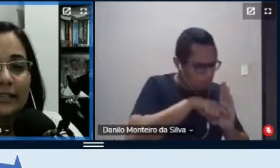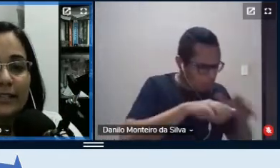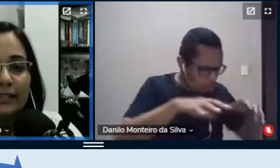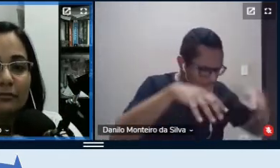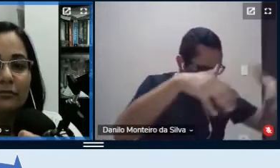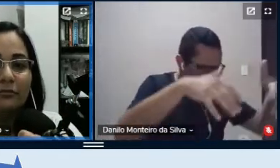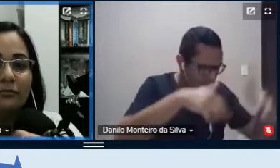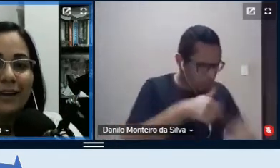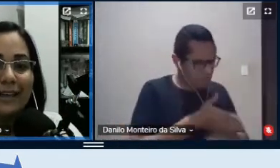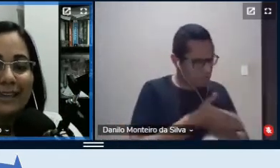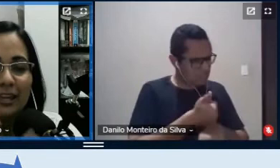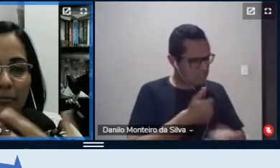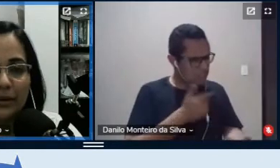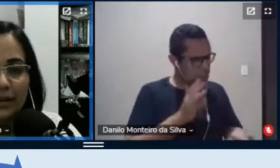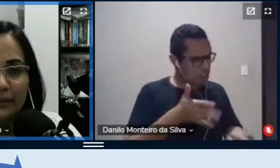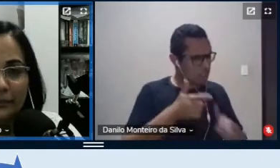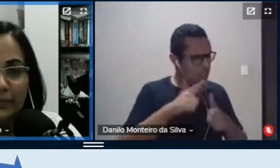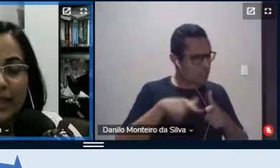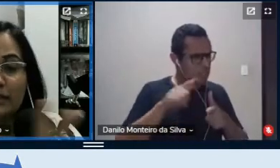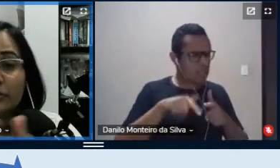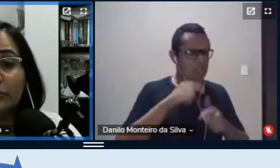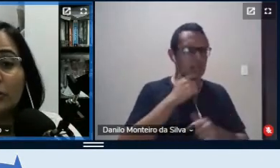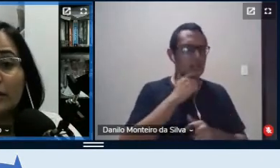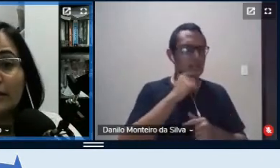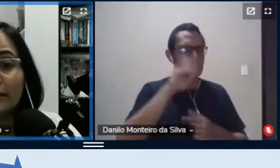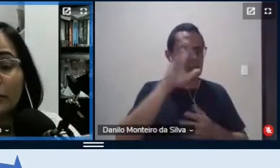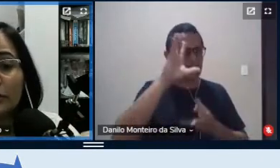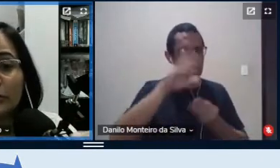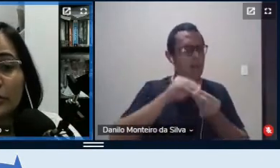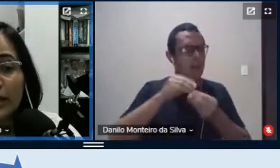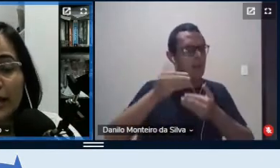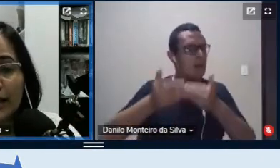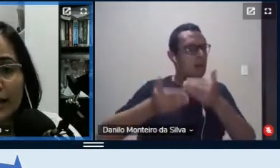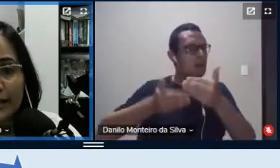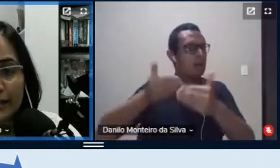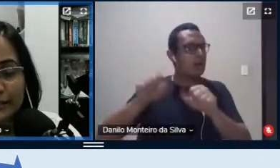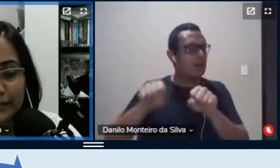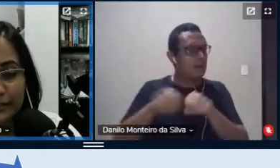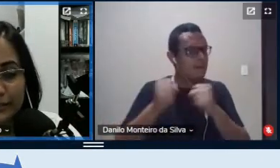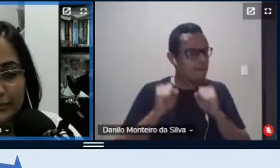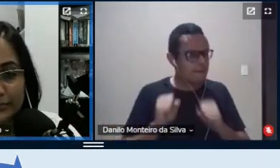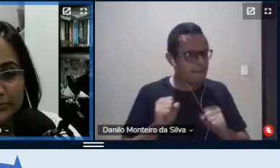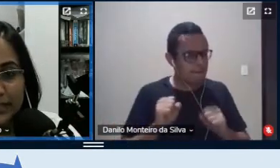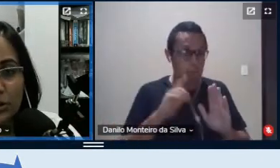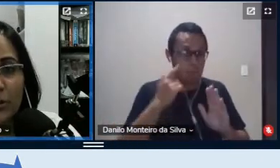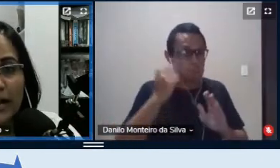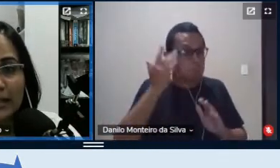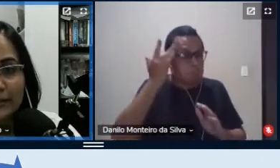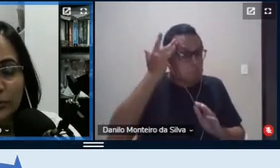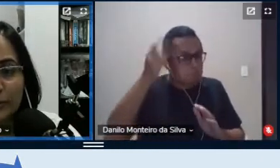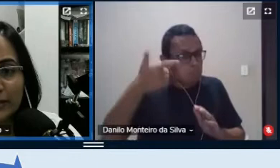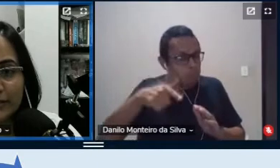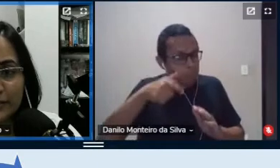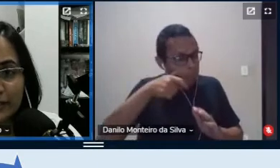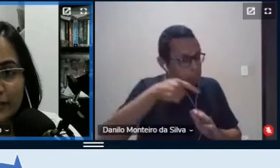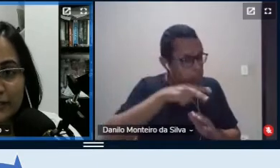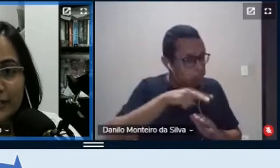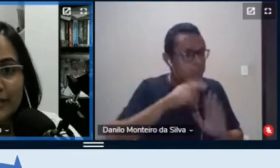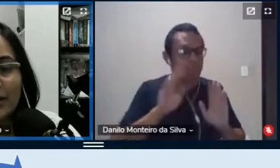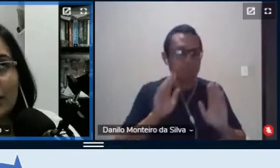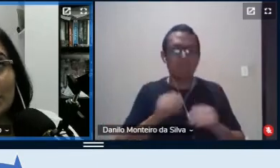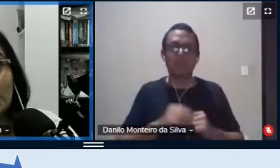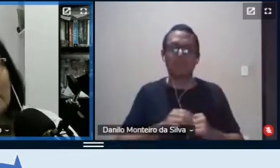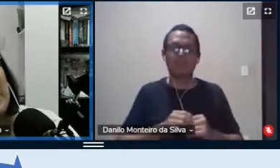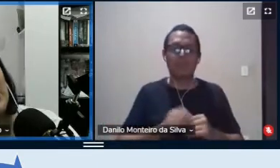essa trinca vai quebrar? Aí você começa a monitorar aquela trinca. É igual casa, quando aparece trinca,